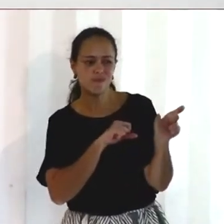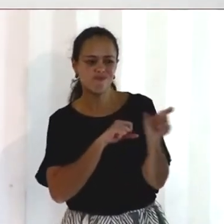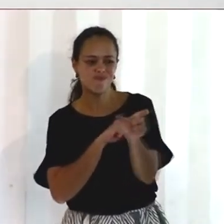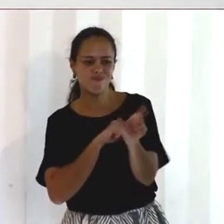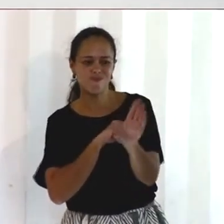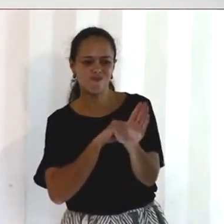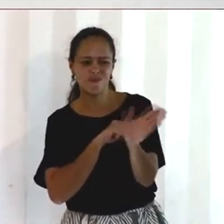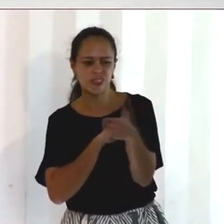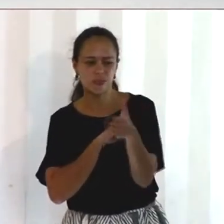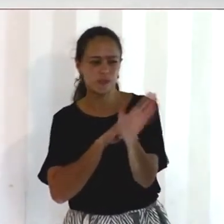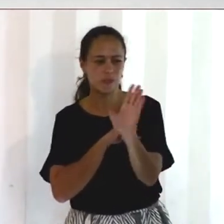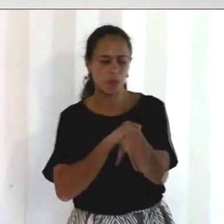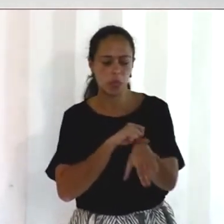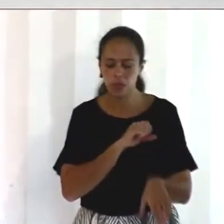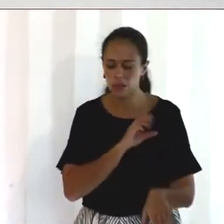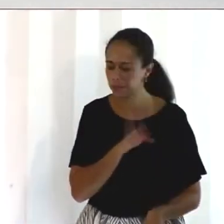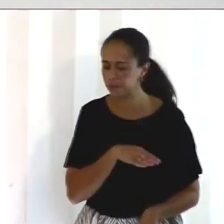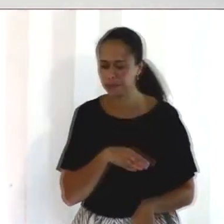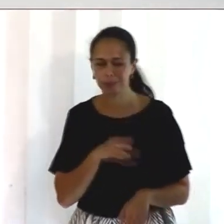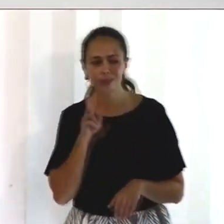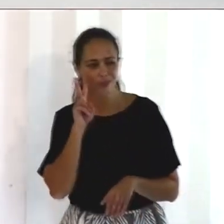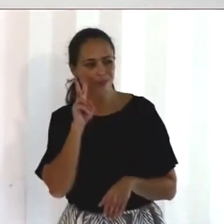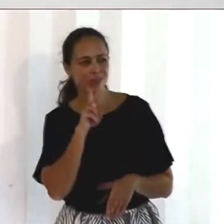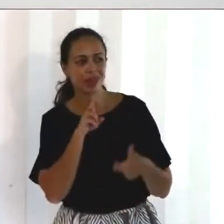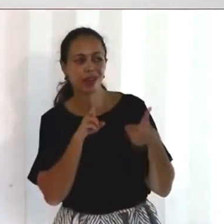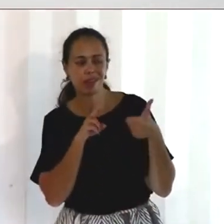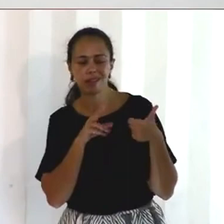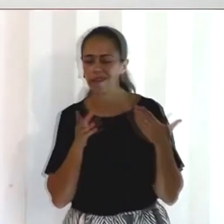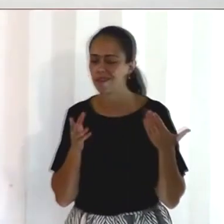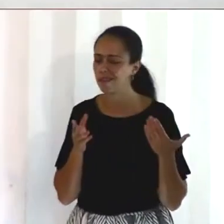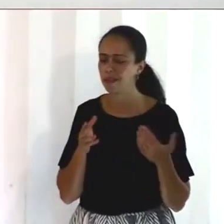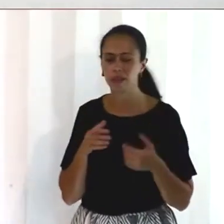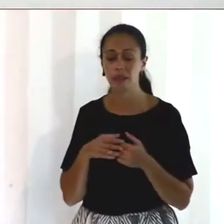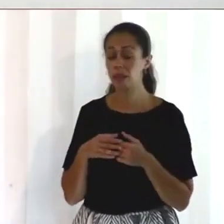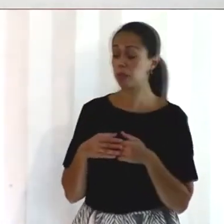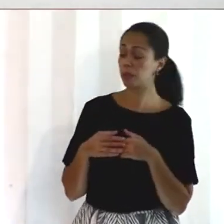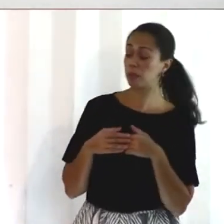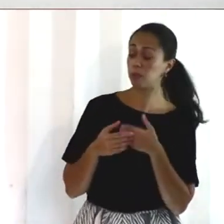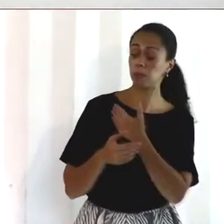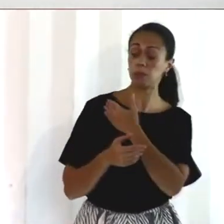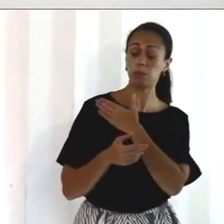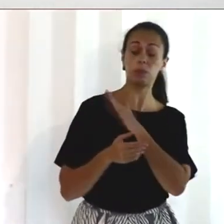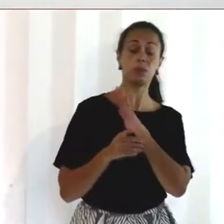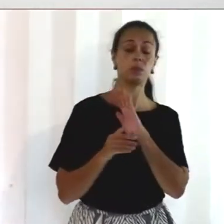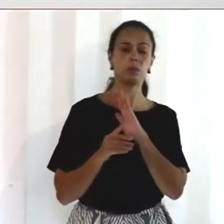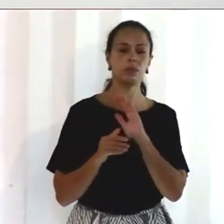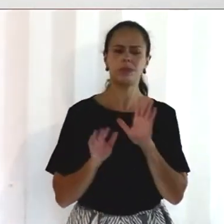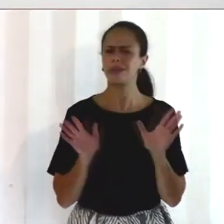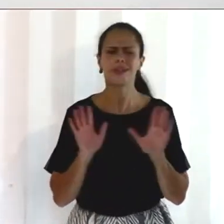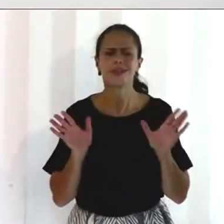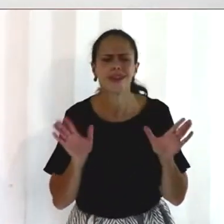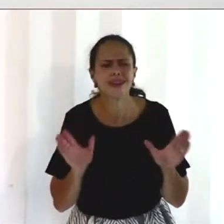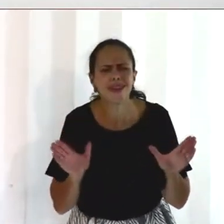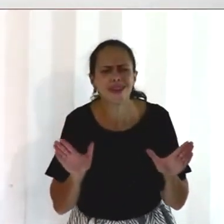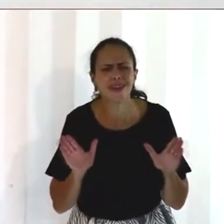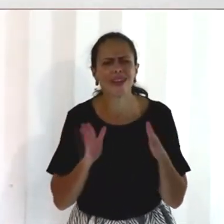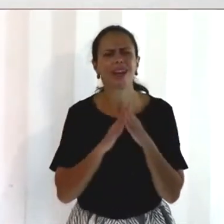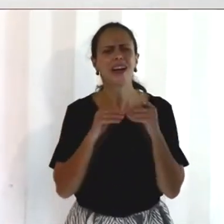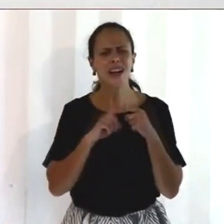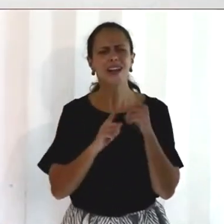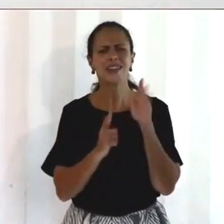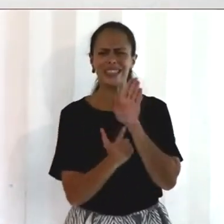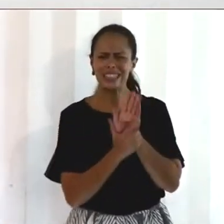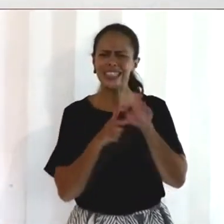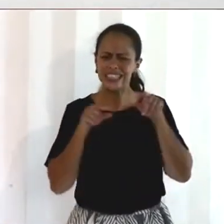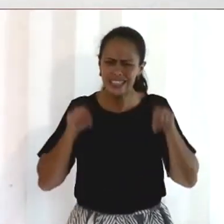temos de ser uma pessoa que olha, um olha para o outro e considera o outro superior a si. A igreja presbiteriana da Lapa precisa ser uma